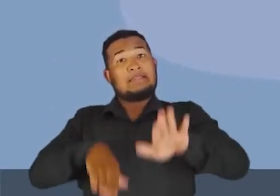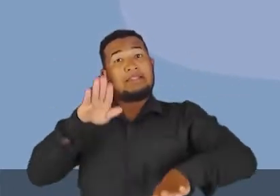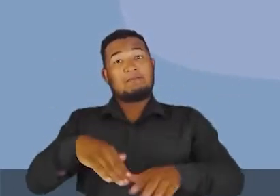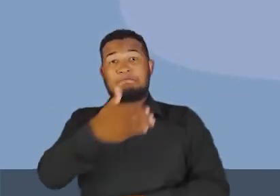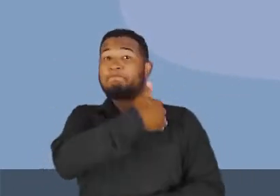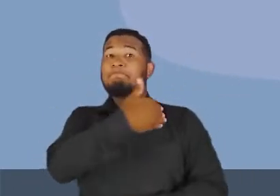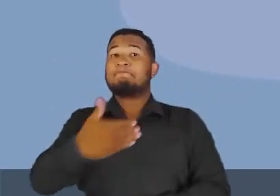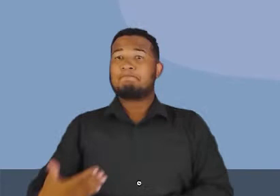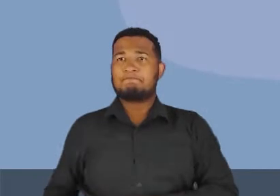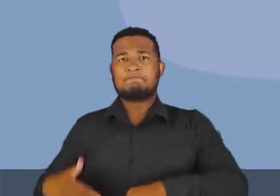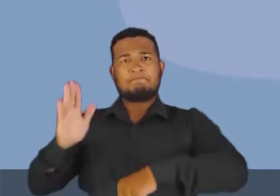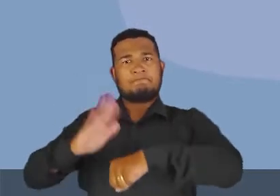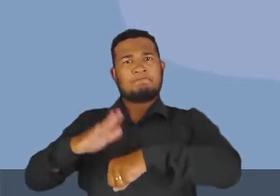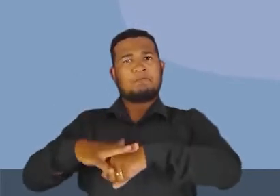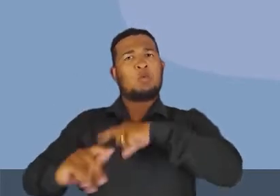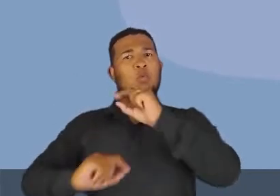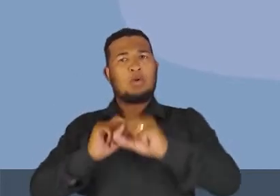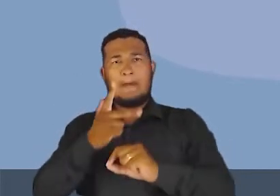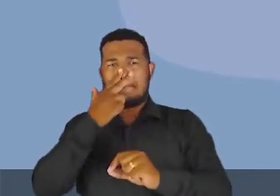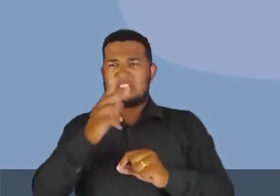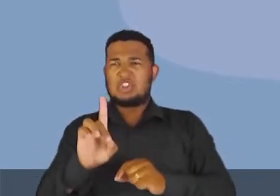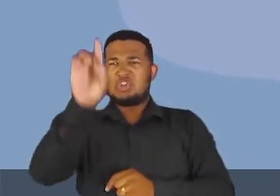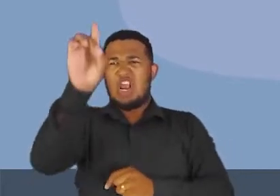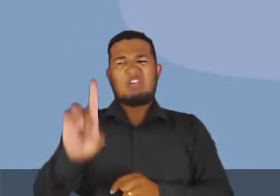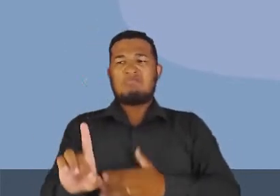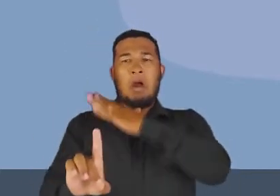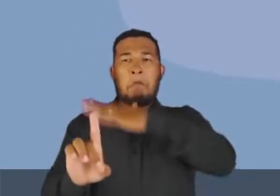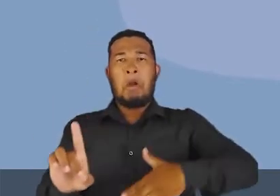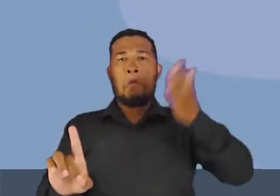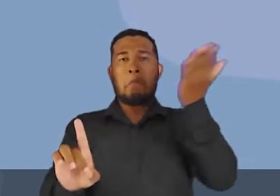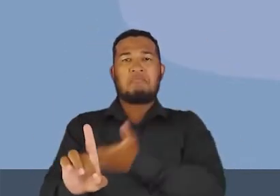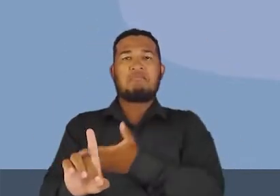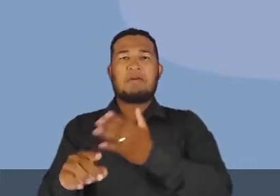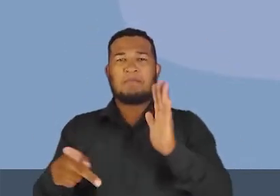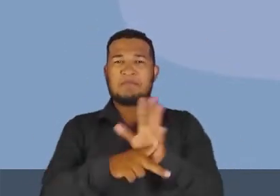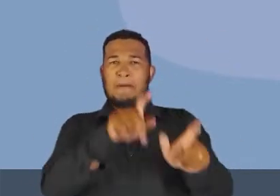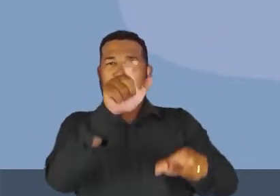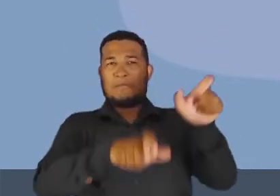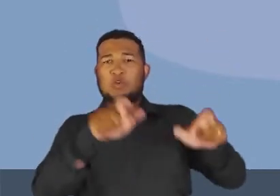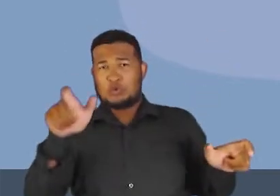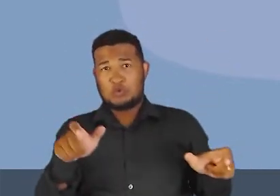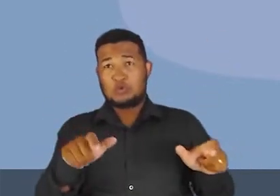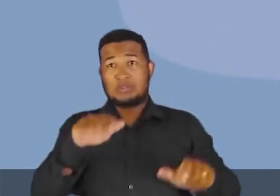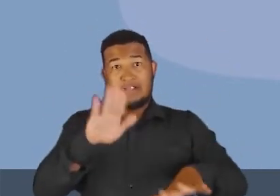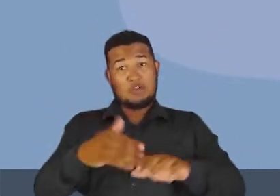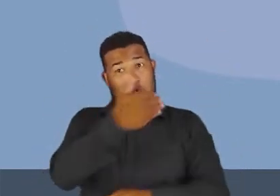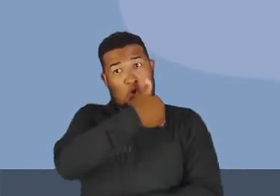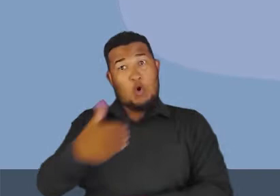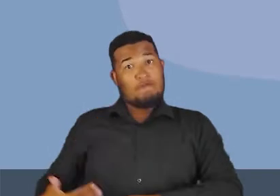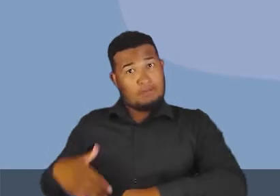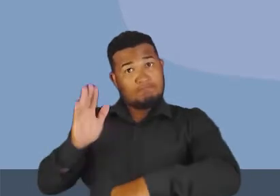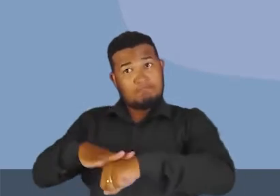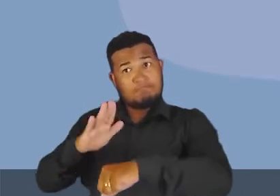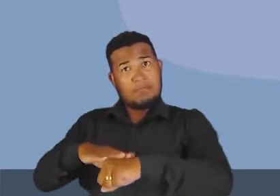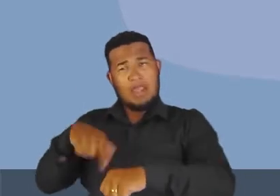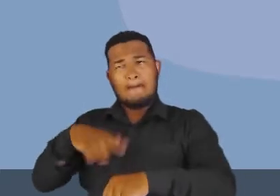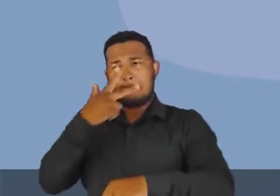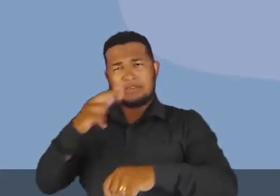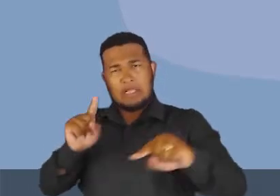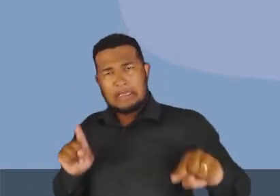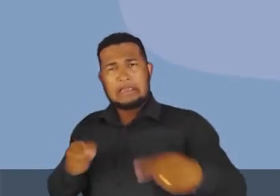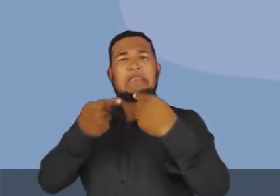Estado violava direitos fundamentais das pessoas. Às vezes o próprio Estado era inimigo